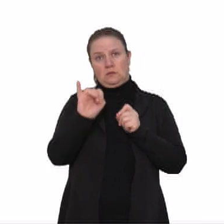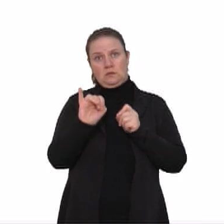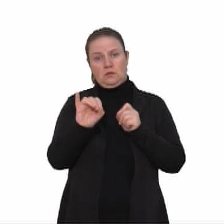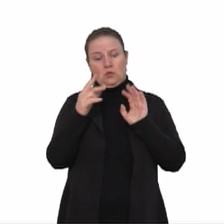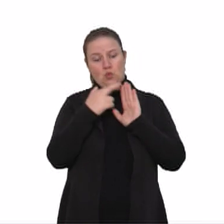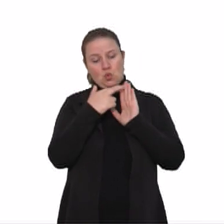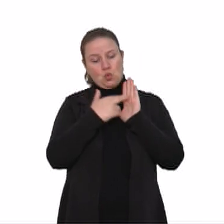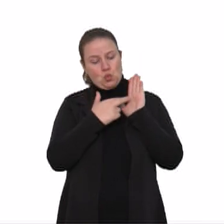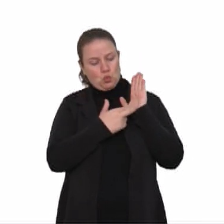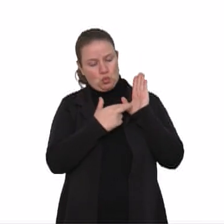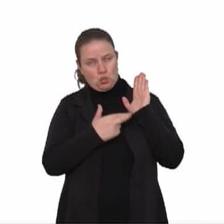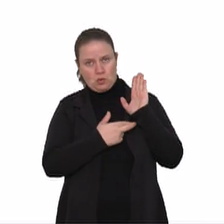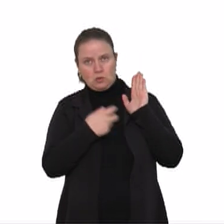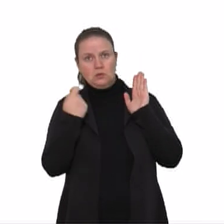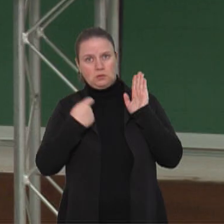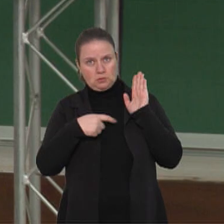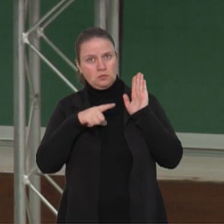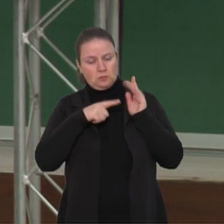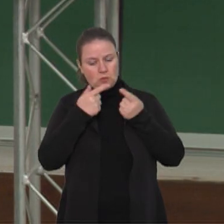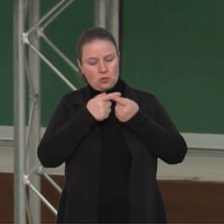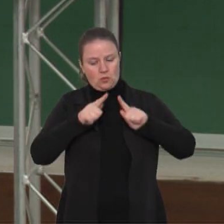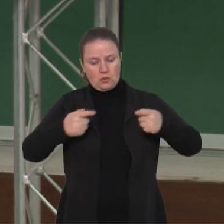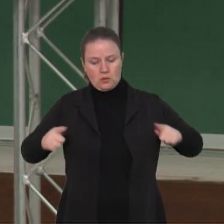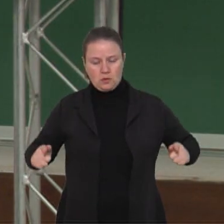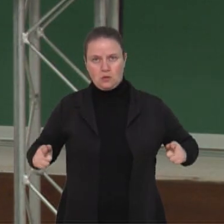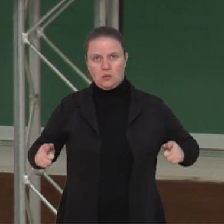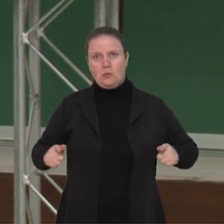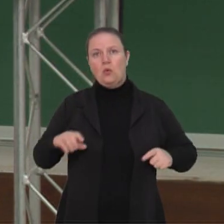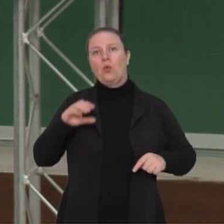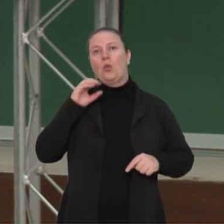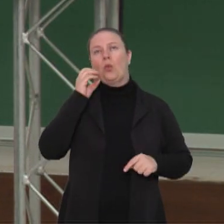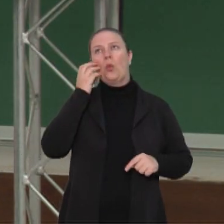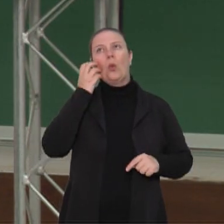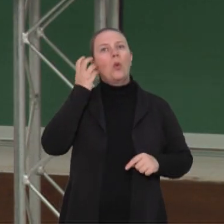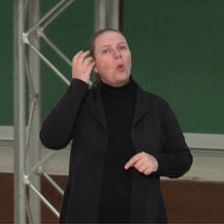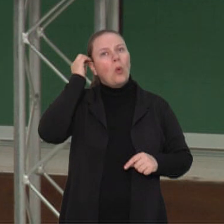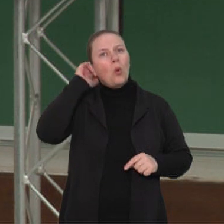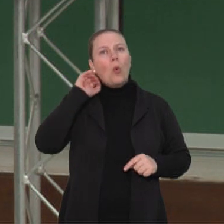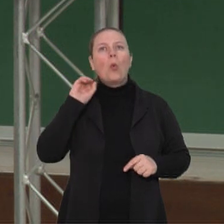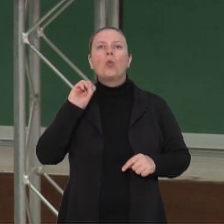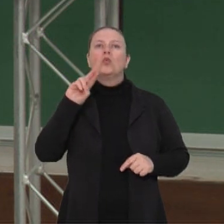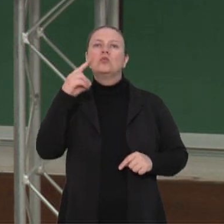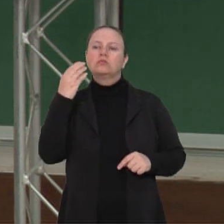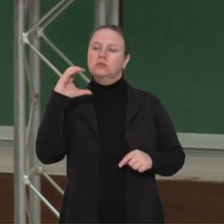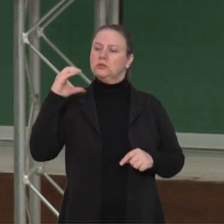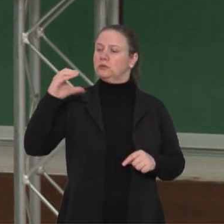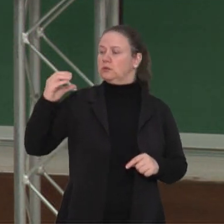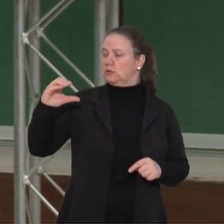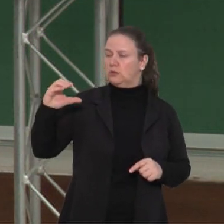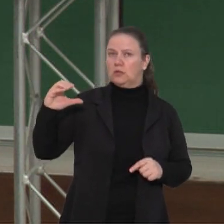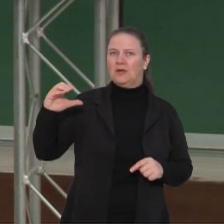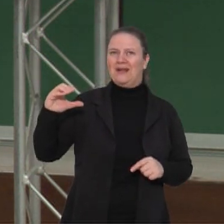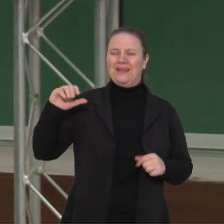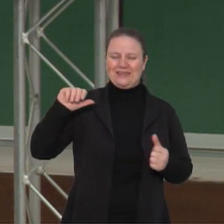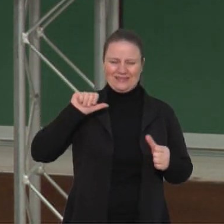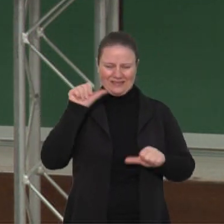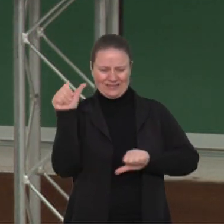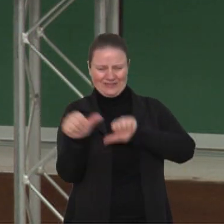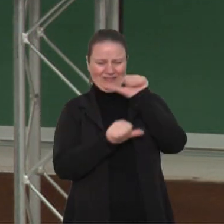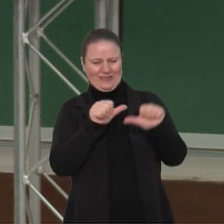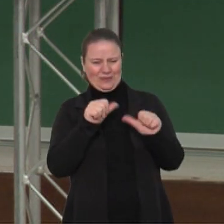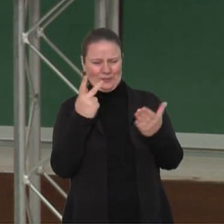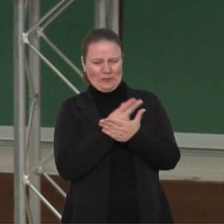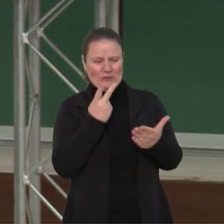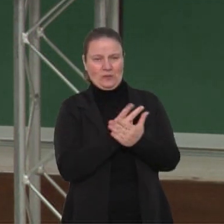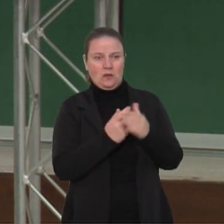regras gramaticais. Às vezes a palavra com cedilha você colocou com 2 S's. Então, esse é o momento de você